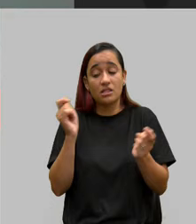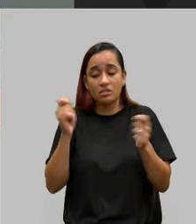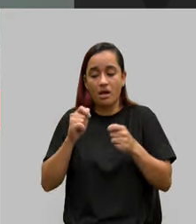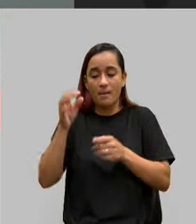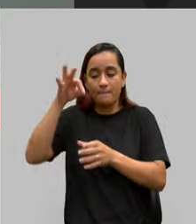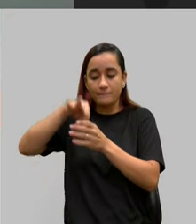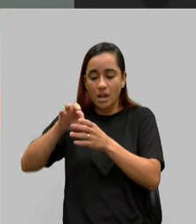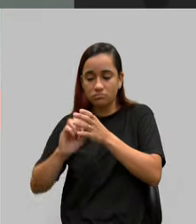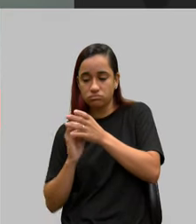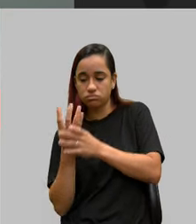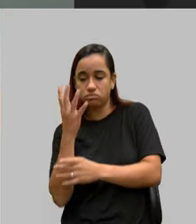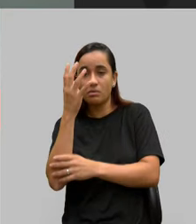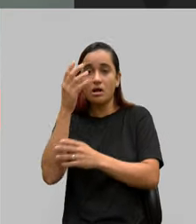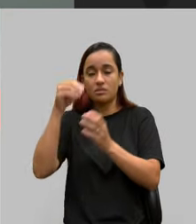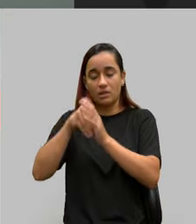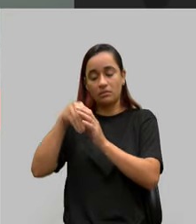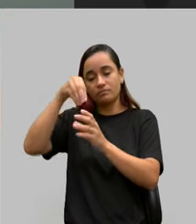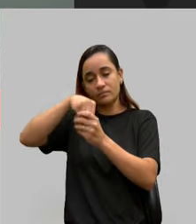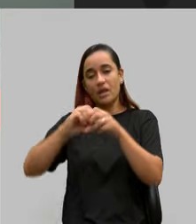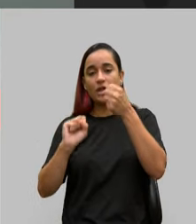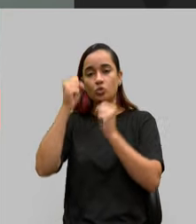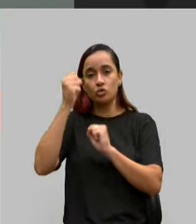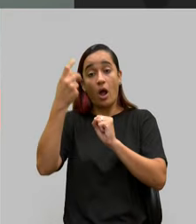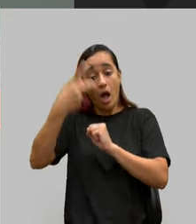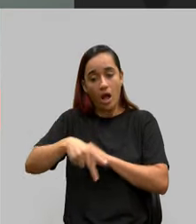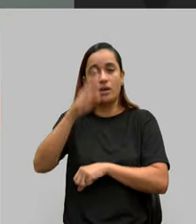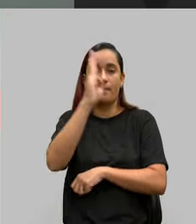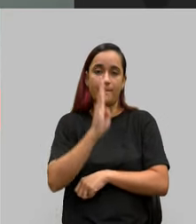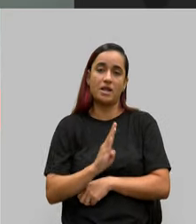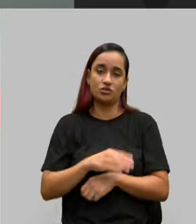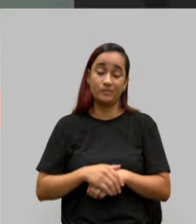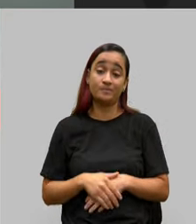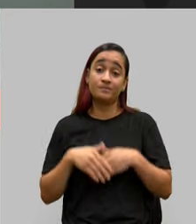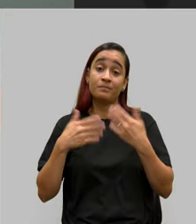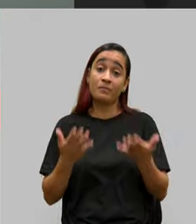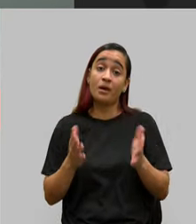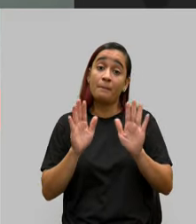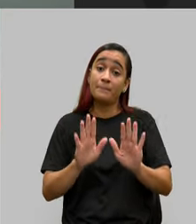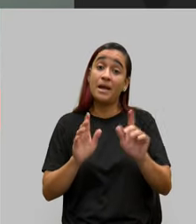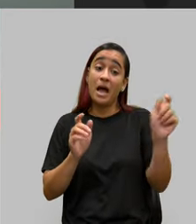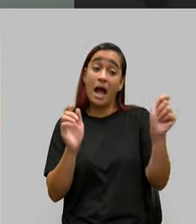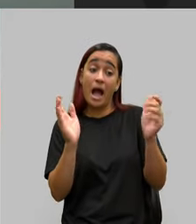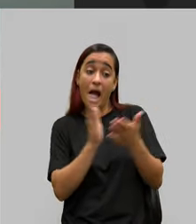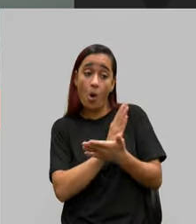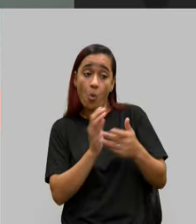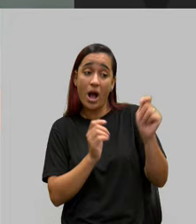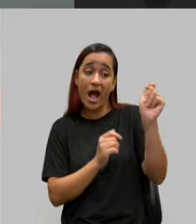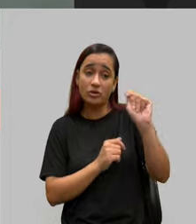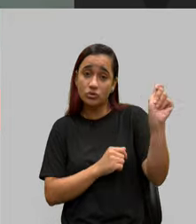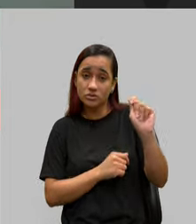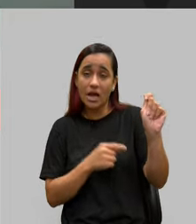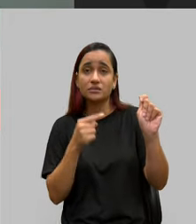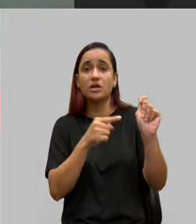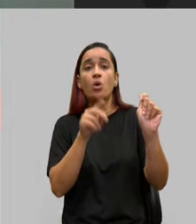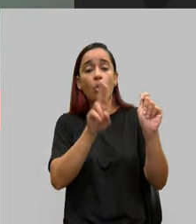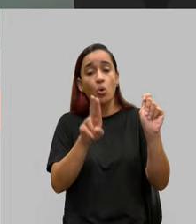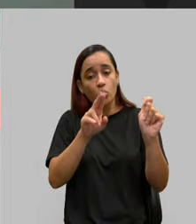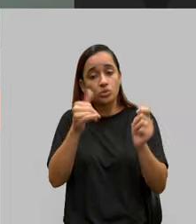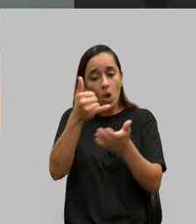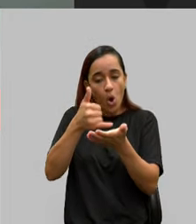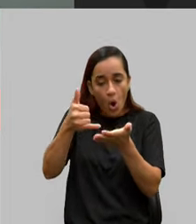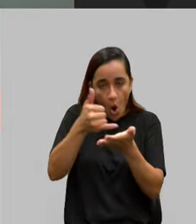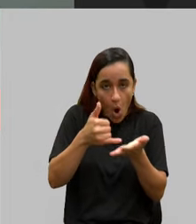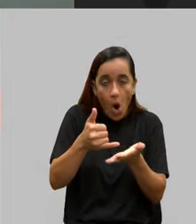medicinal industrial em nosso país enquanto isso as associações através do Óleo artesanal se